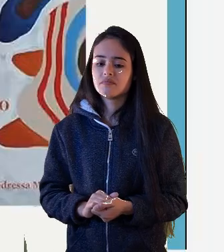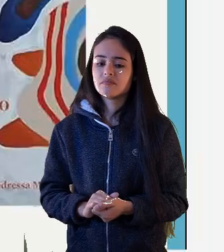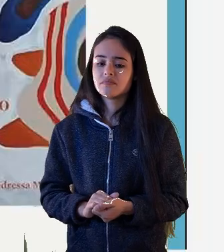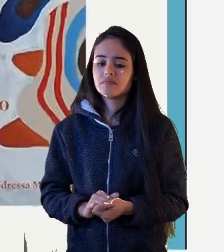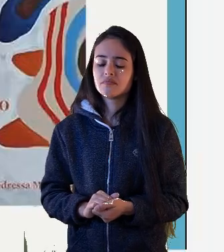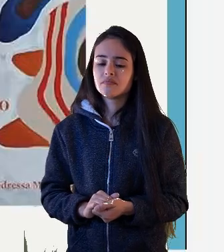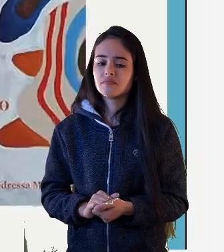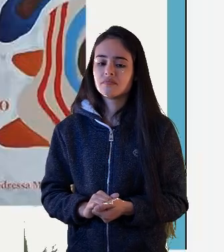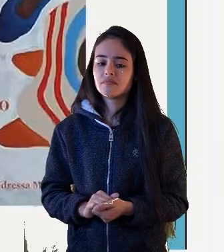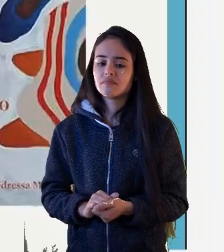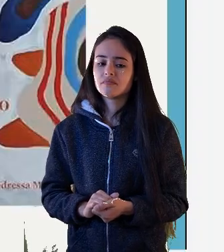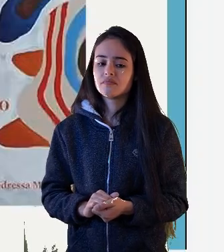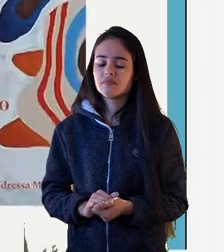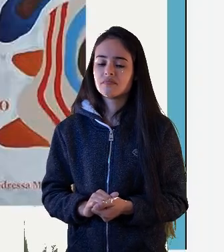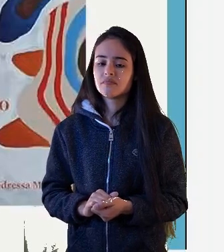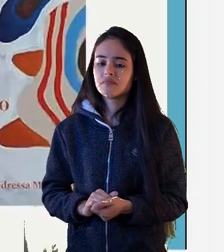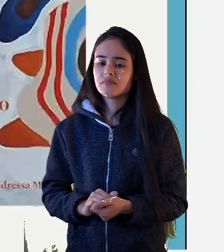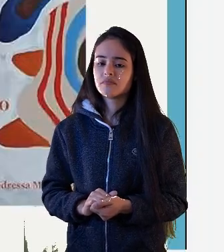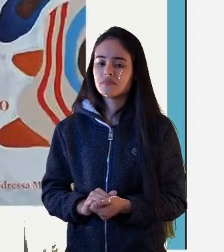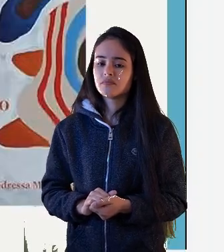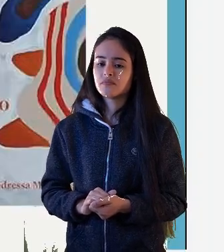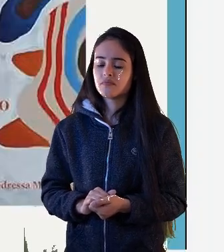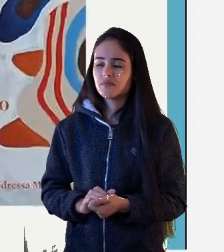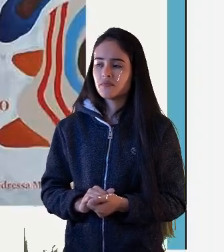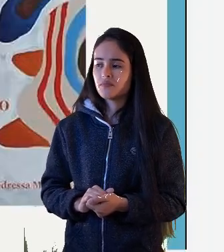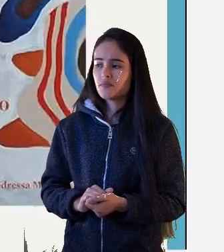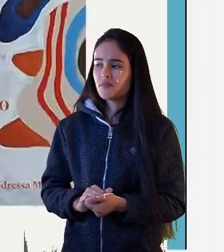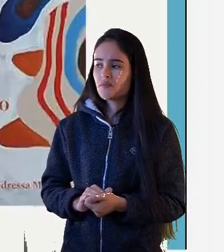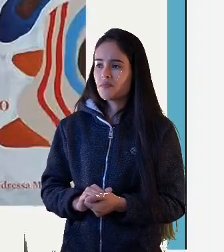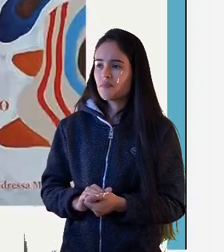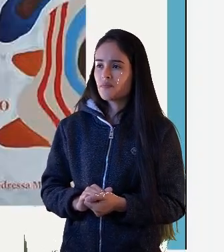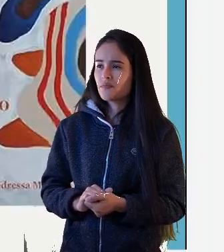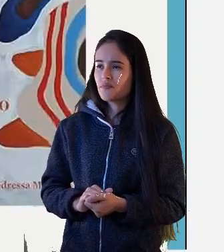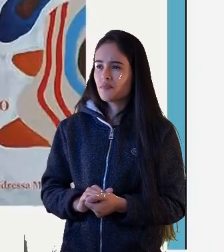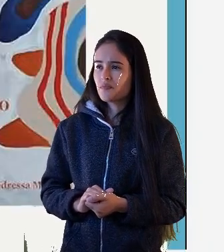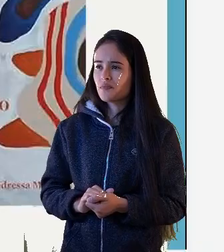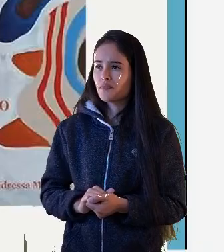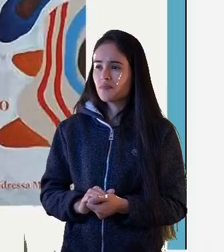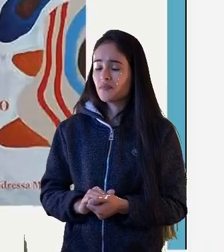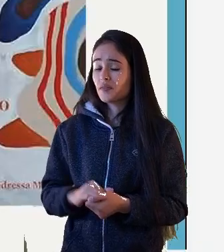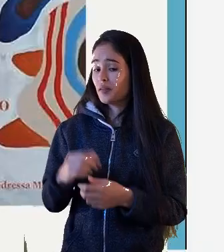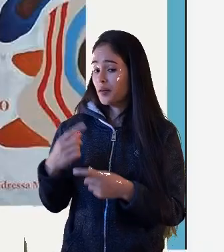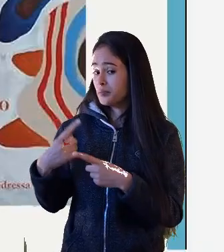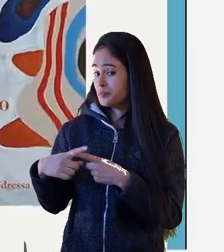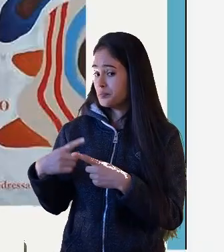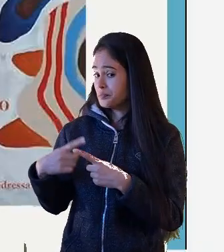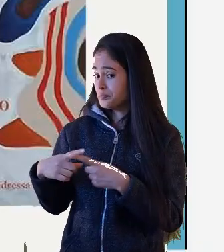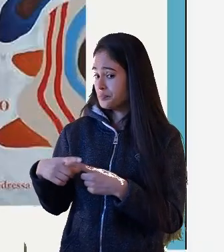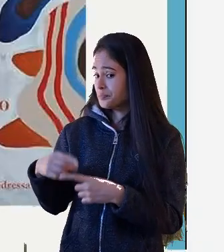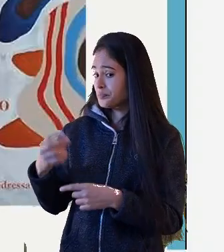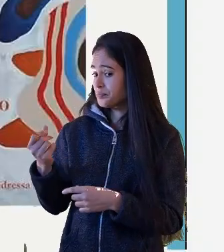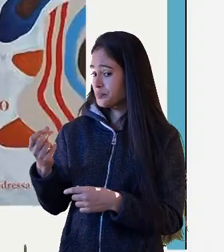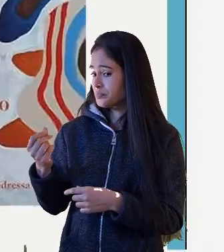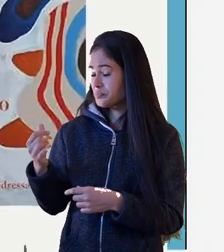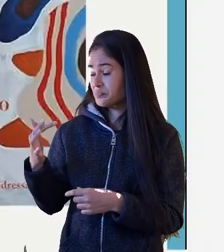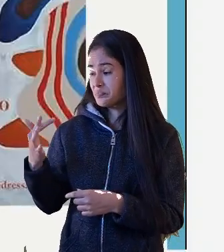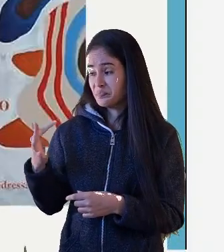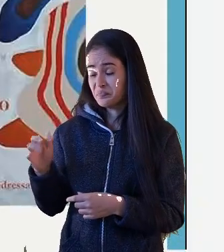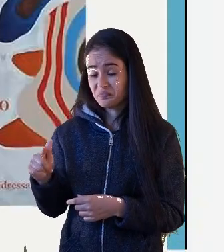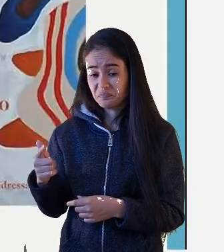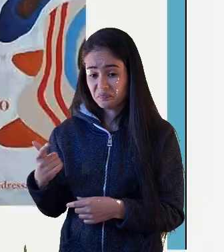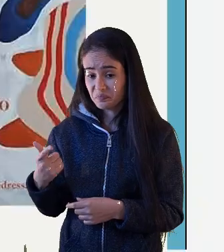e também coincide com essa coisa de Brasília, porque o livro se passa em Brasília, então coincide com a história de Brasília também, então é bem